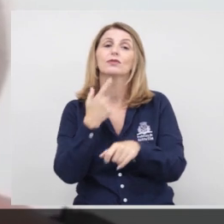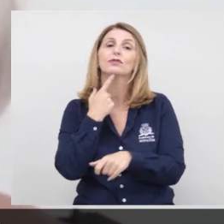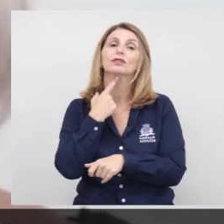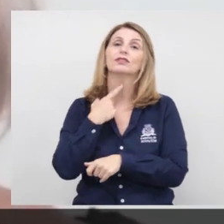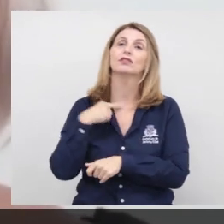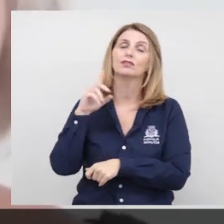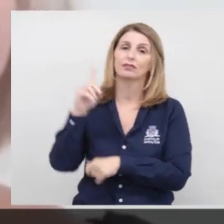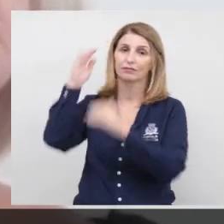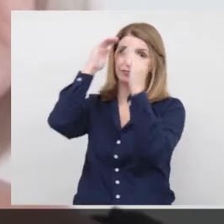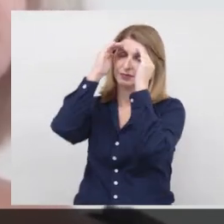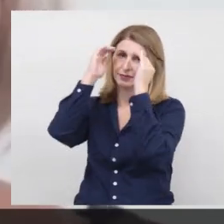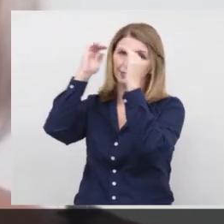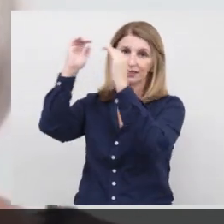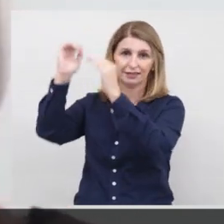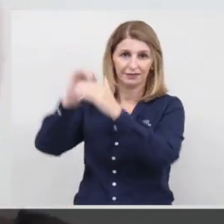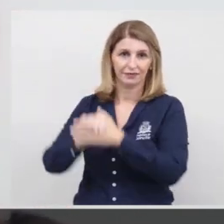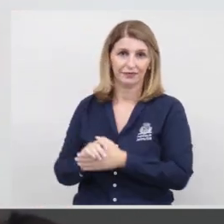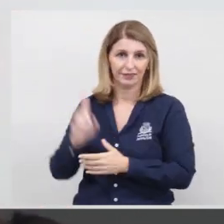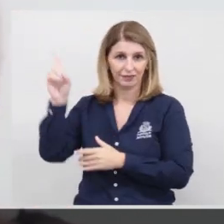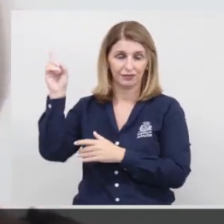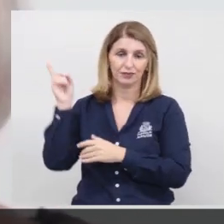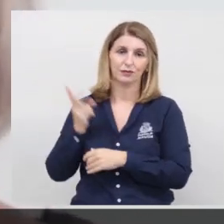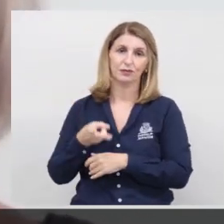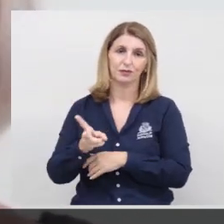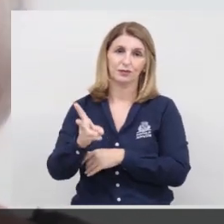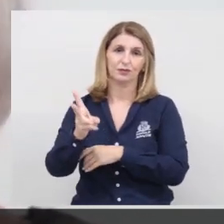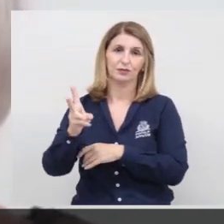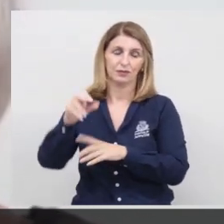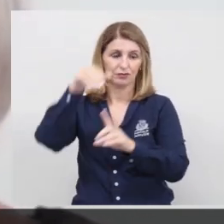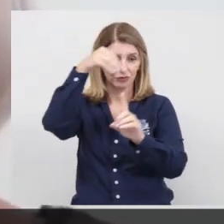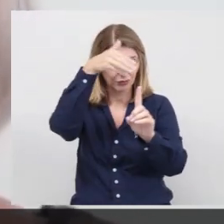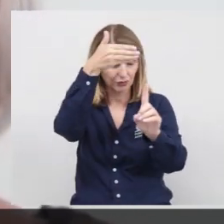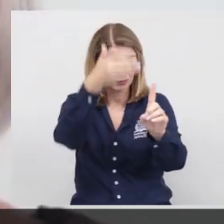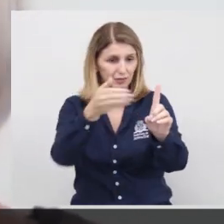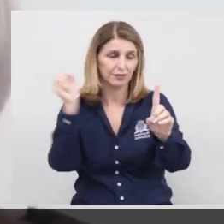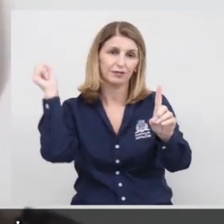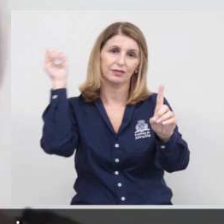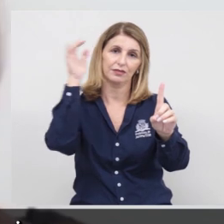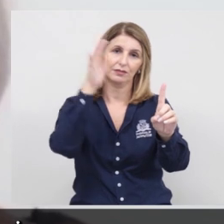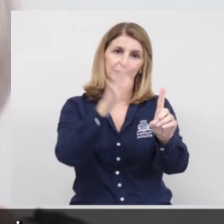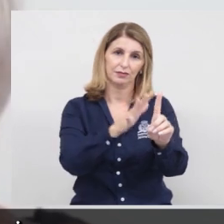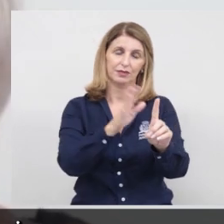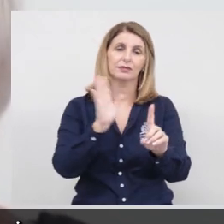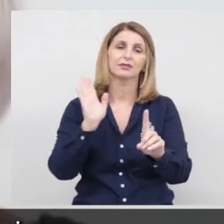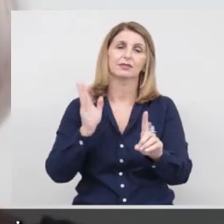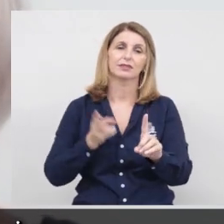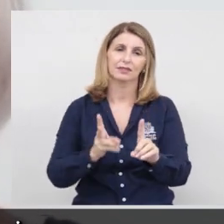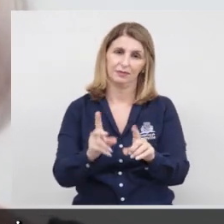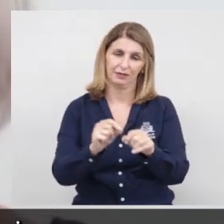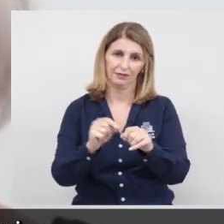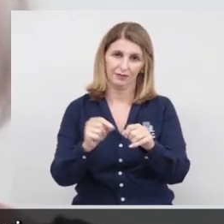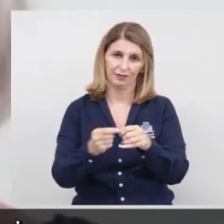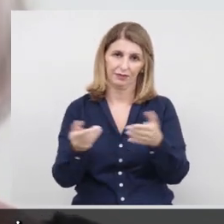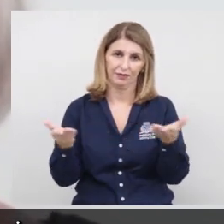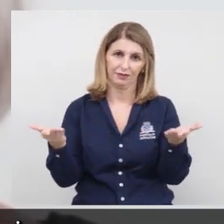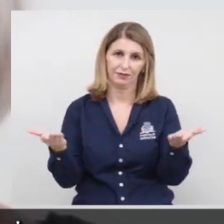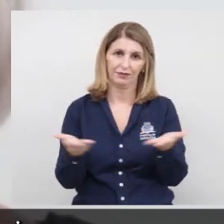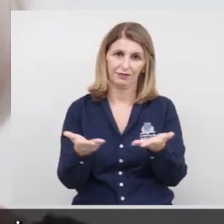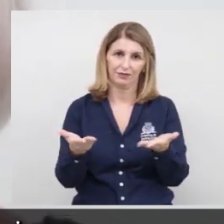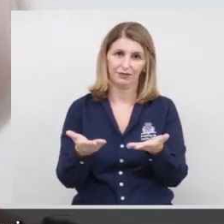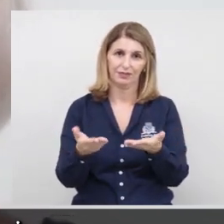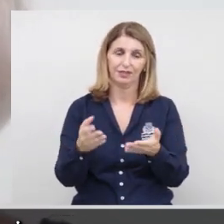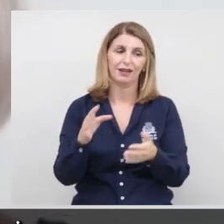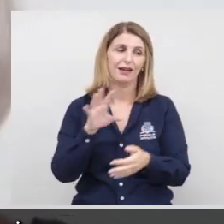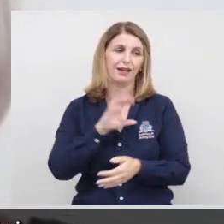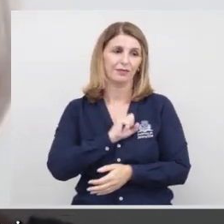procurou viver dentro da vontade de Deus e que ele continue assim te honrando e te abençoando como ele